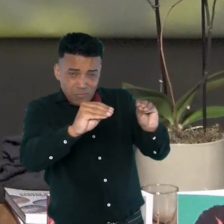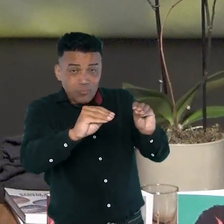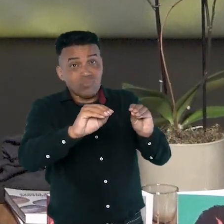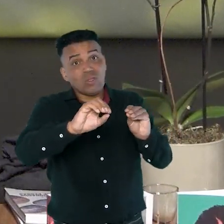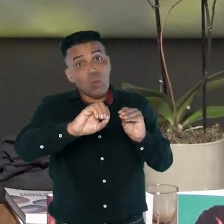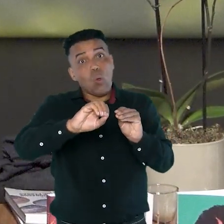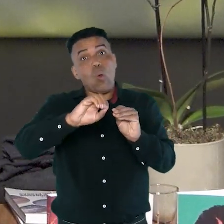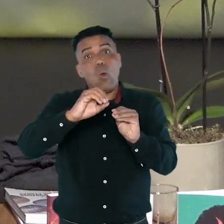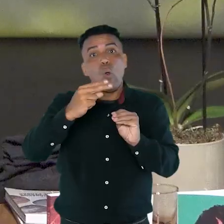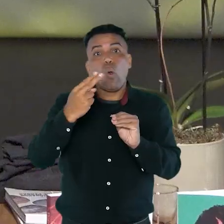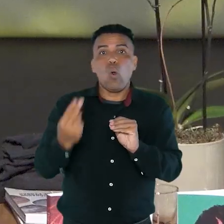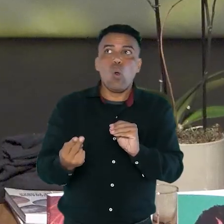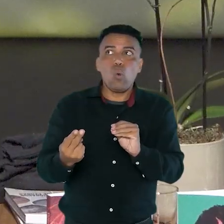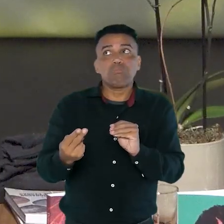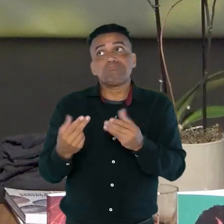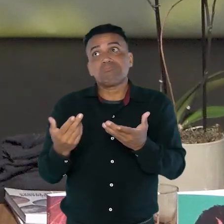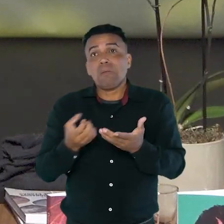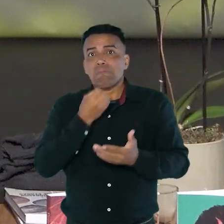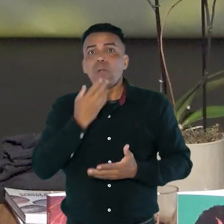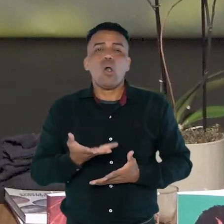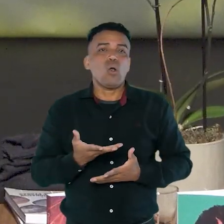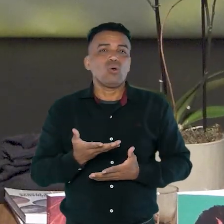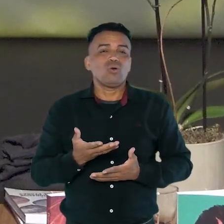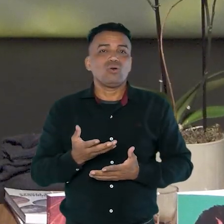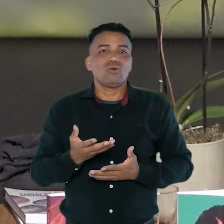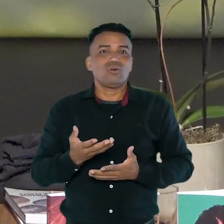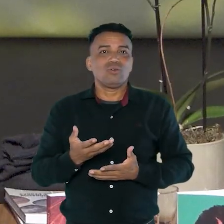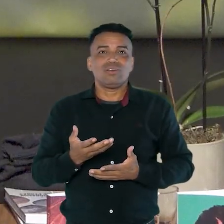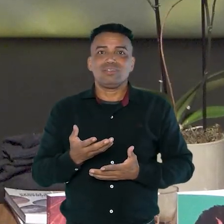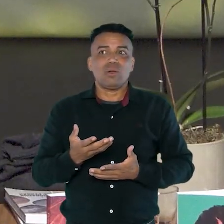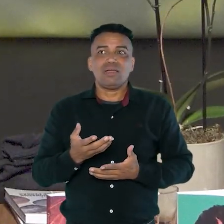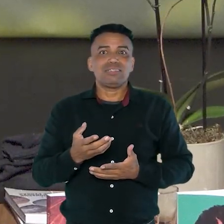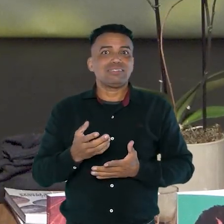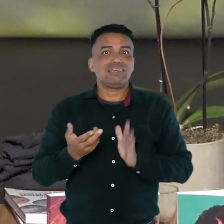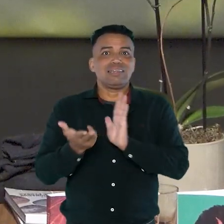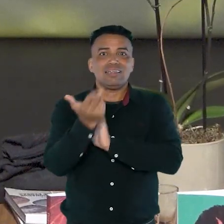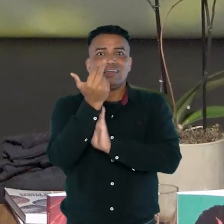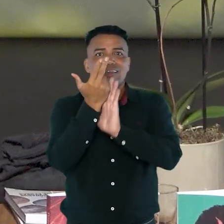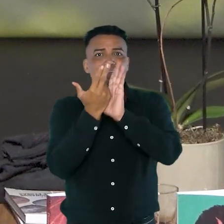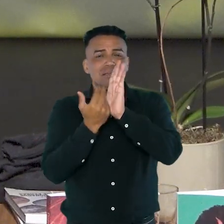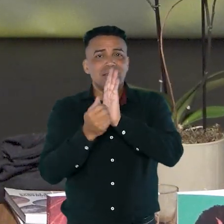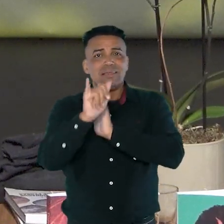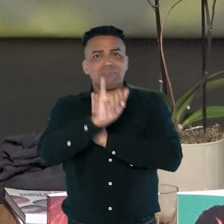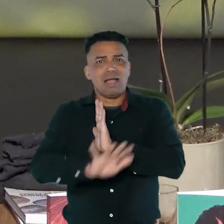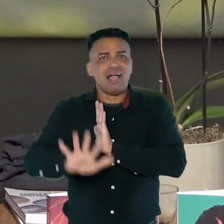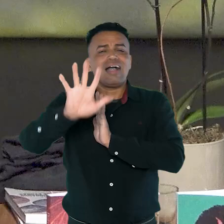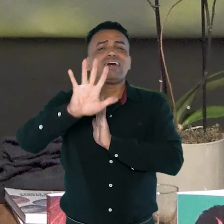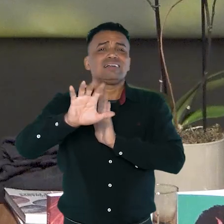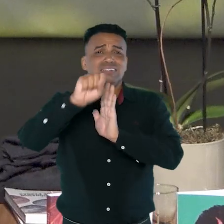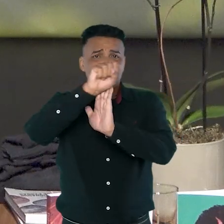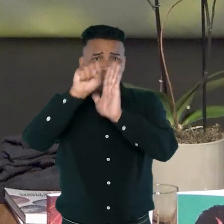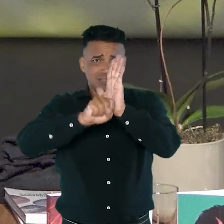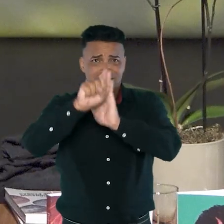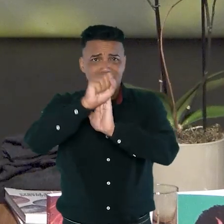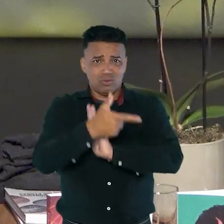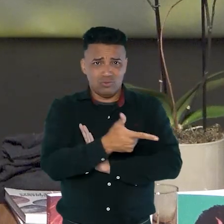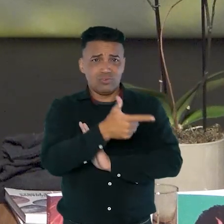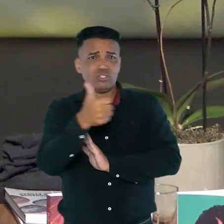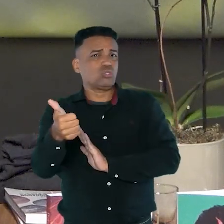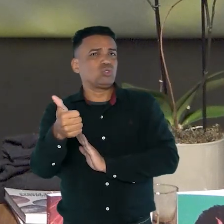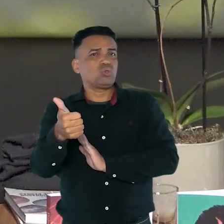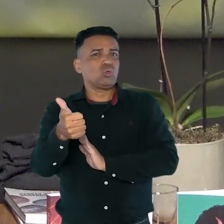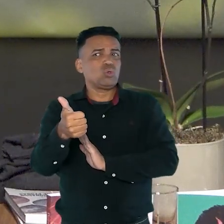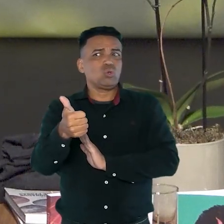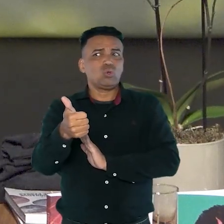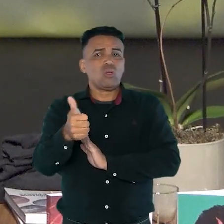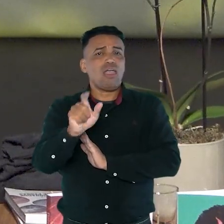se é... Ou seja, essa imagem, esse hieróglifo do século XXI, define